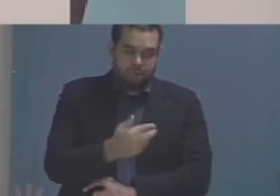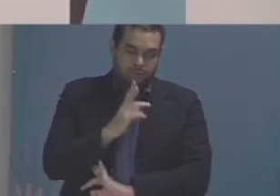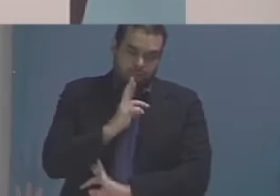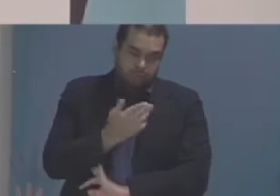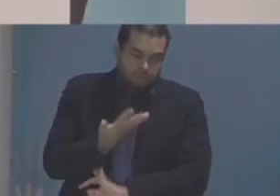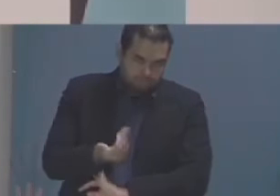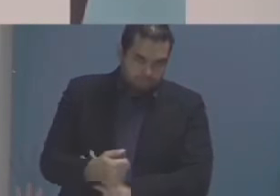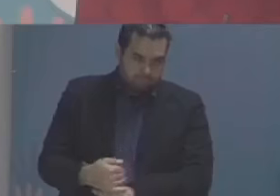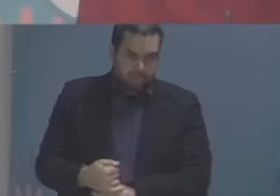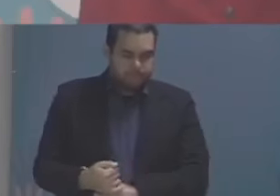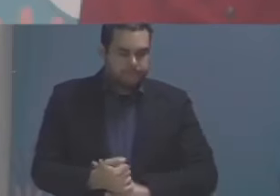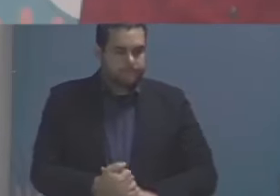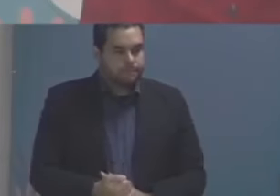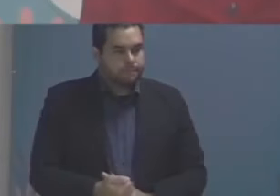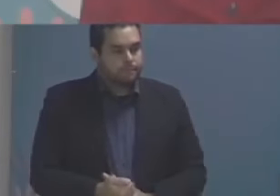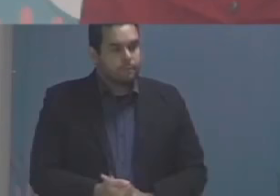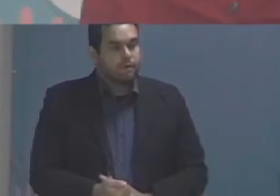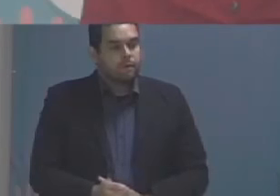sua resposta.